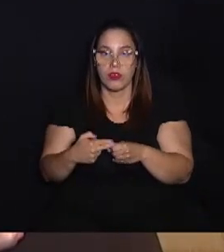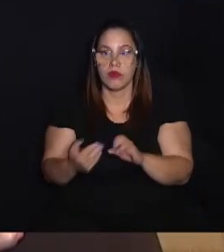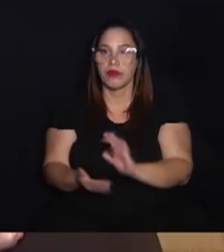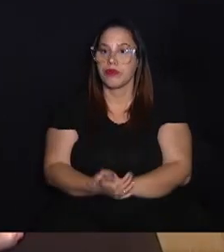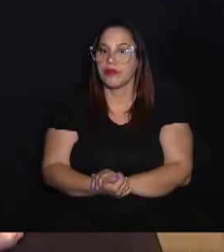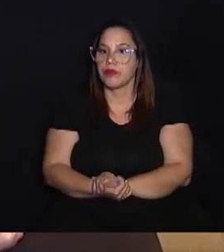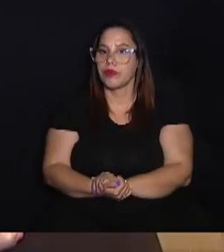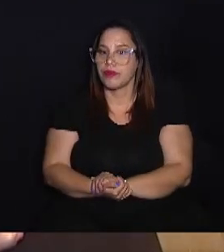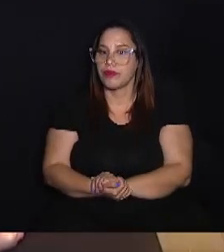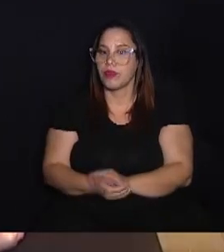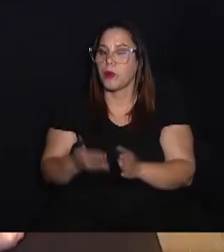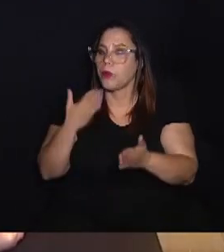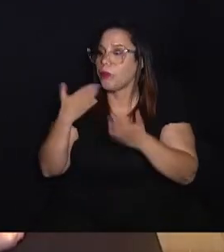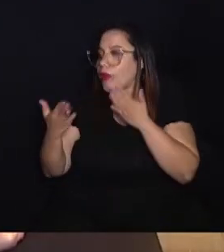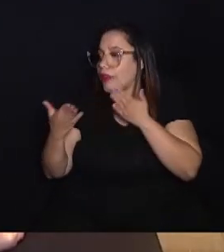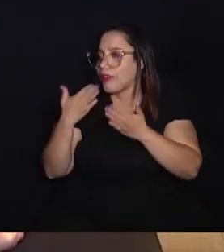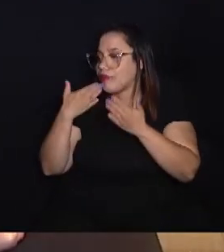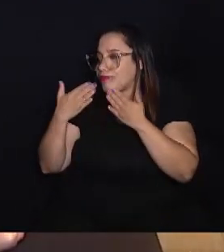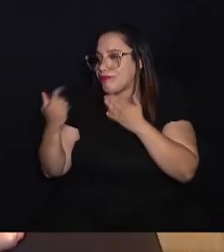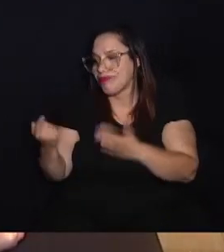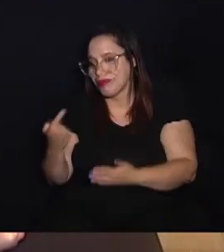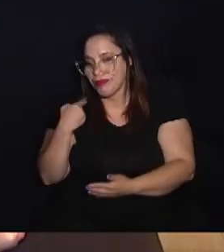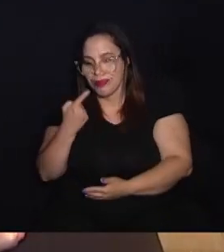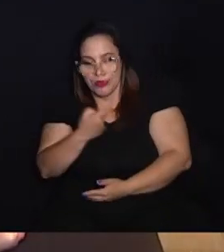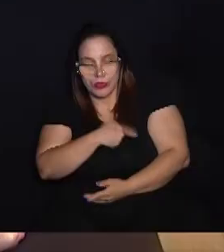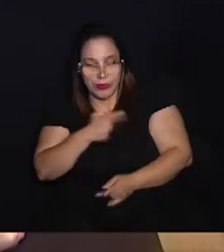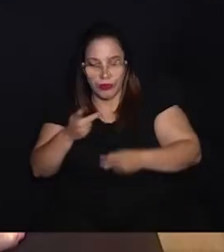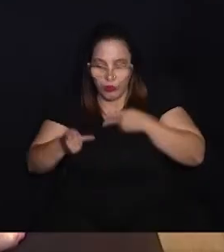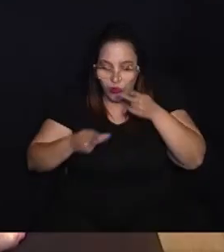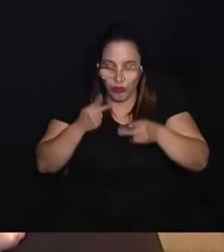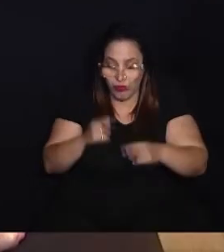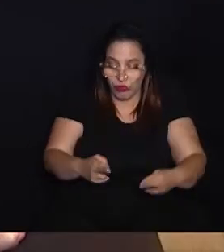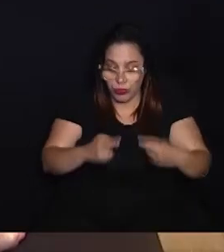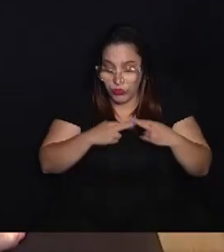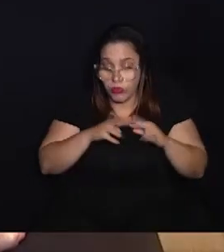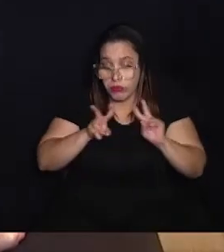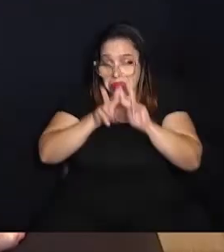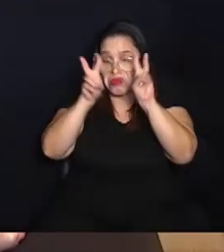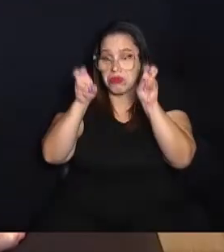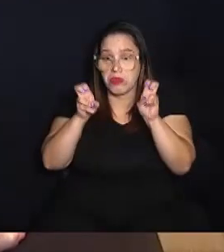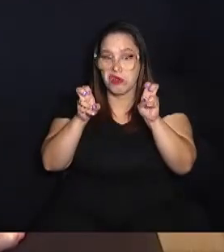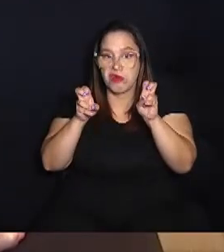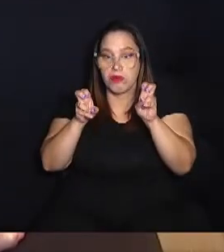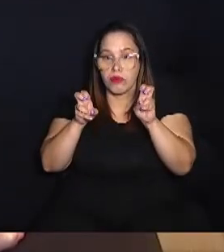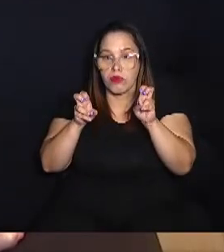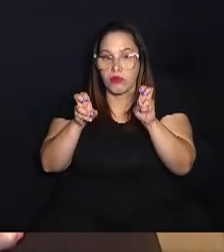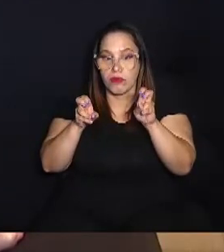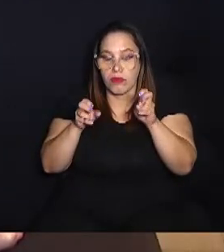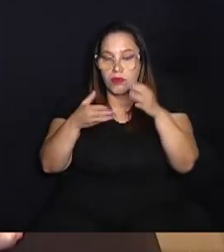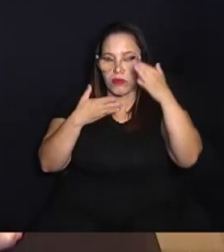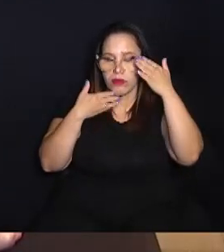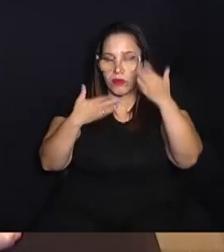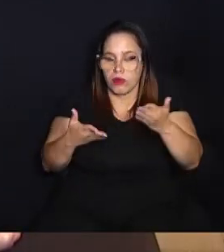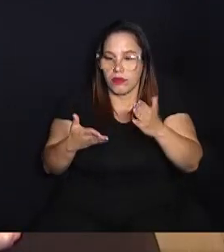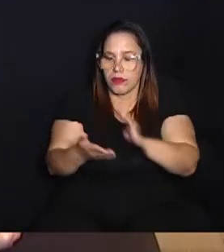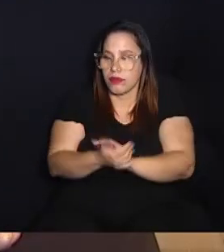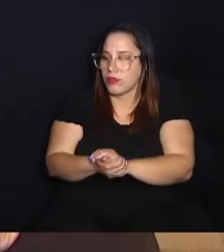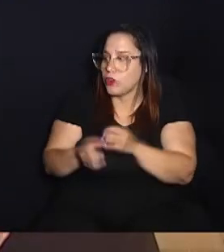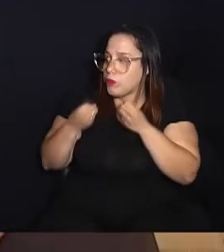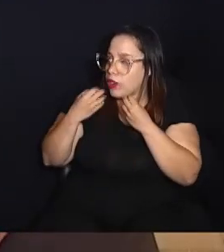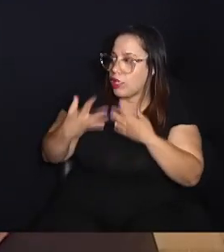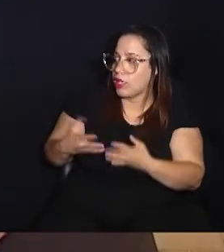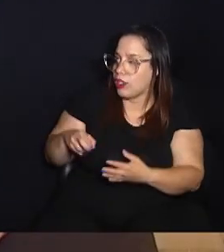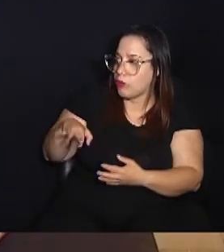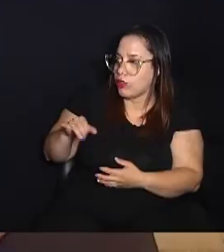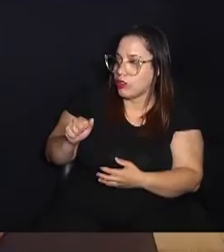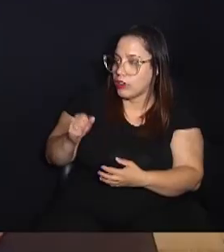Unicamp, vai bater um papo conosco, falar a respeito deste assunto. Antes de mais nada, muito obrigado por atender a gente. Tudo bem, Nima? Tudo